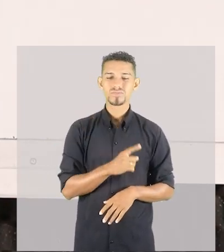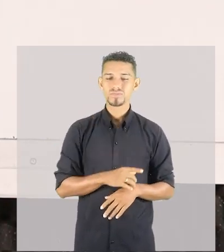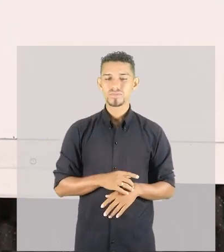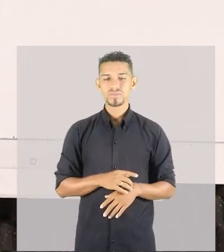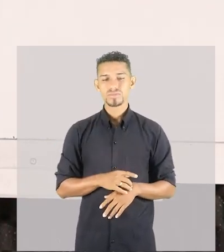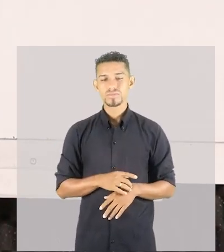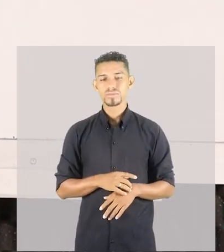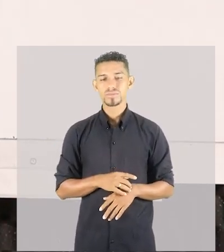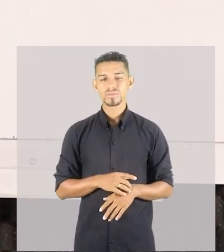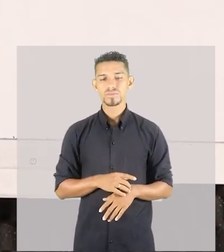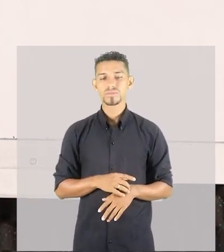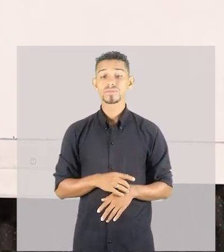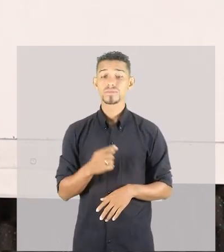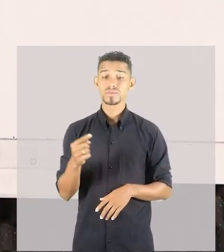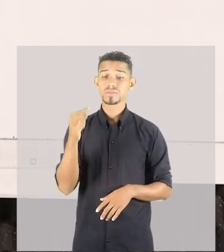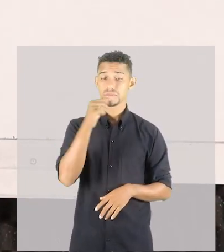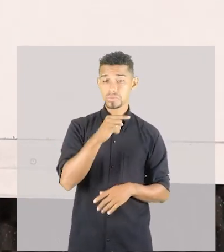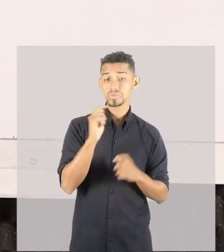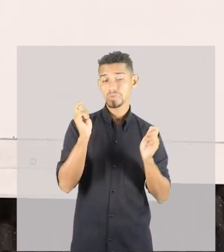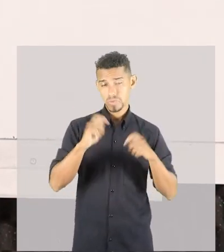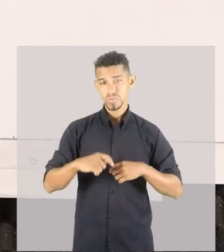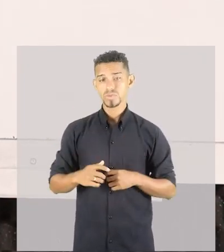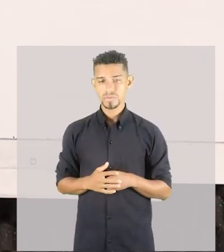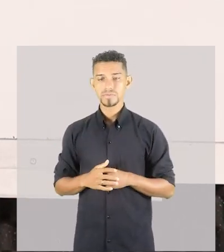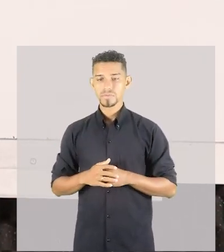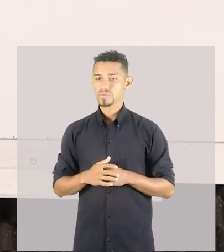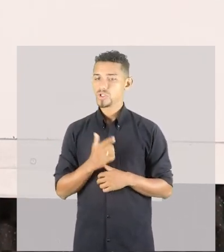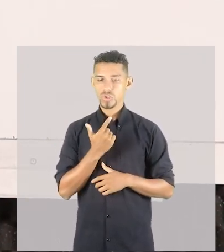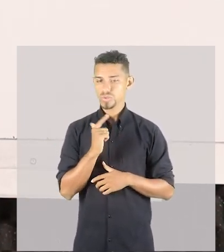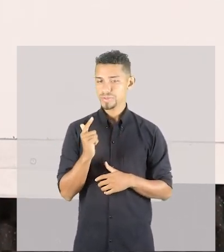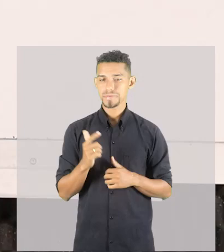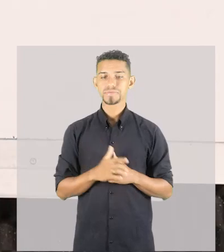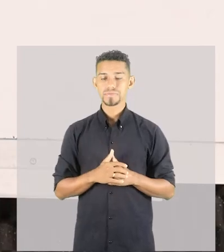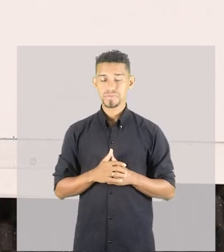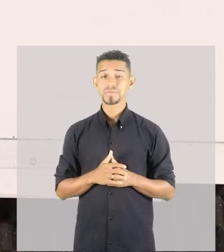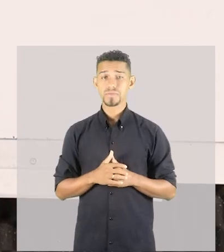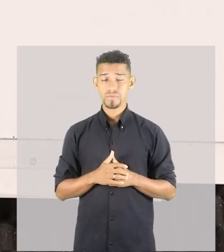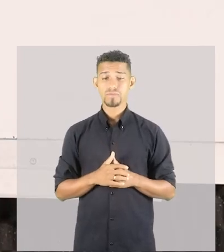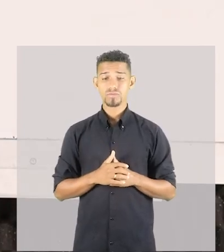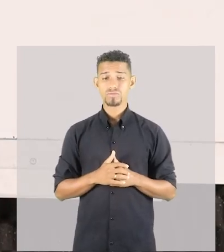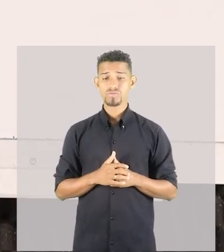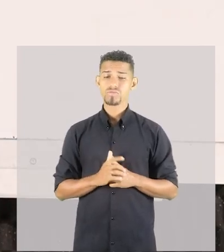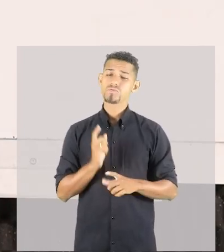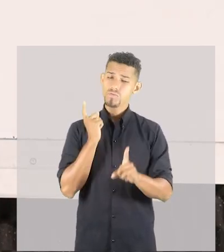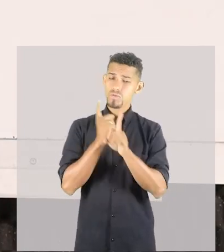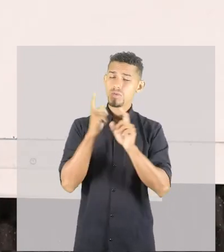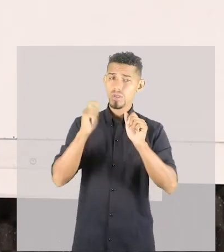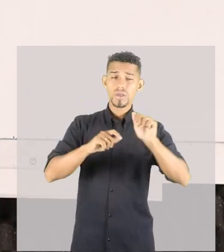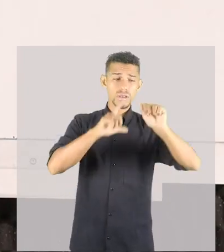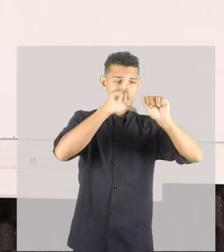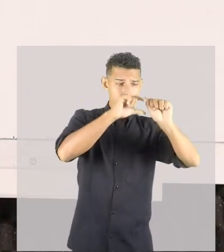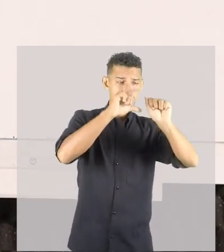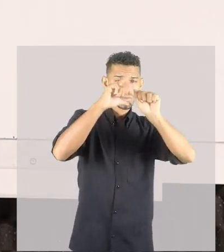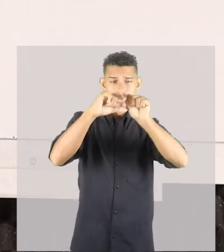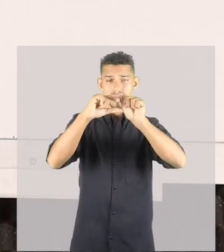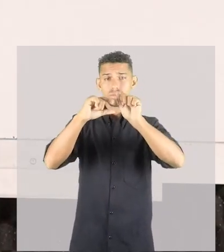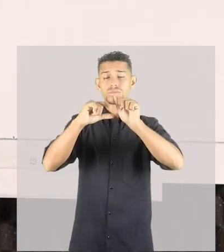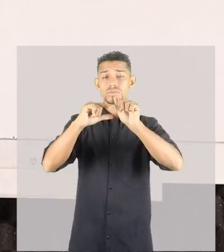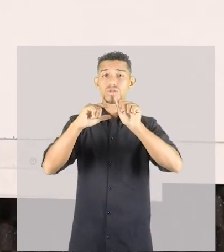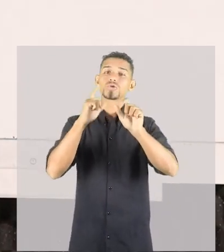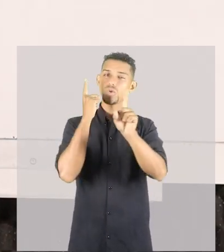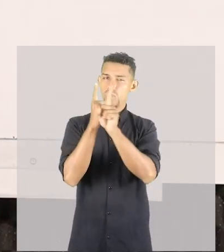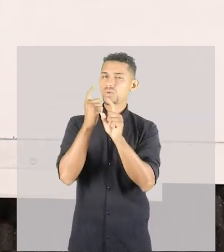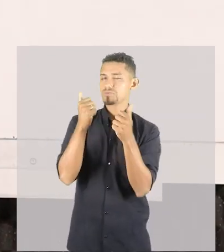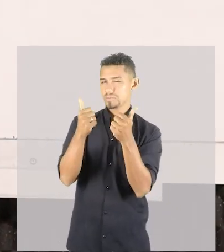né? Então a gente pode, ó, descartar. Também não vamos ser esse descendente, tá? Consigo encontrar o indivíduo azinho, azinho